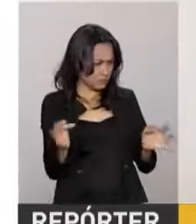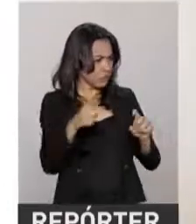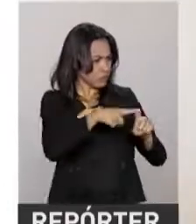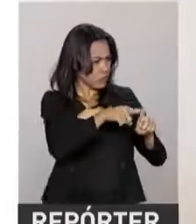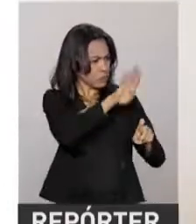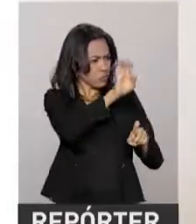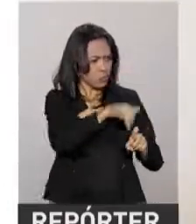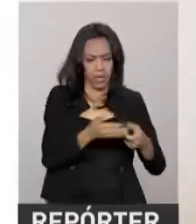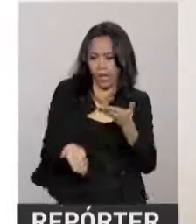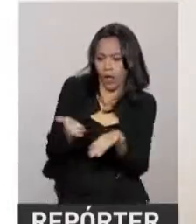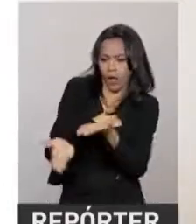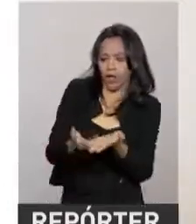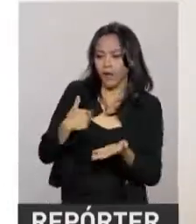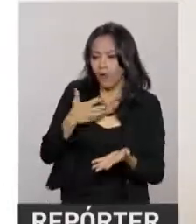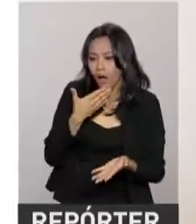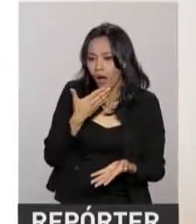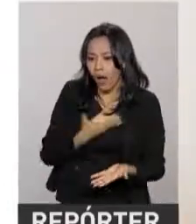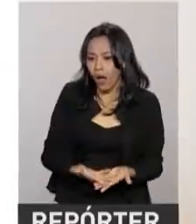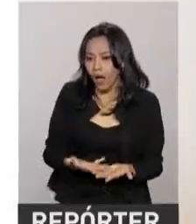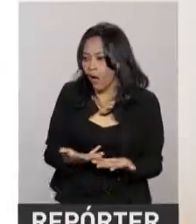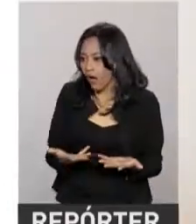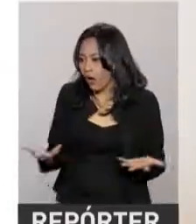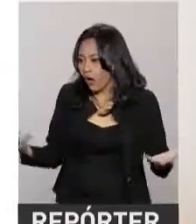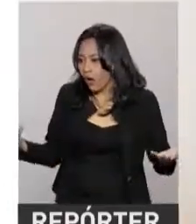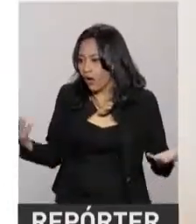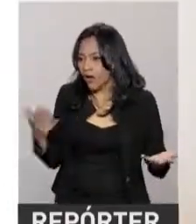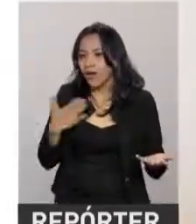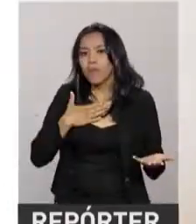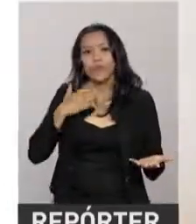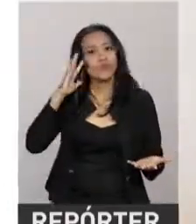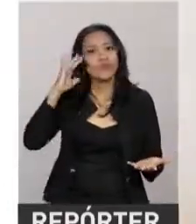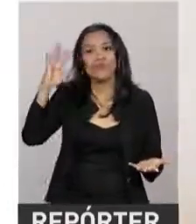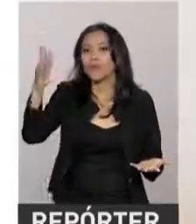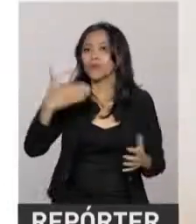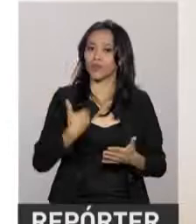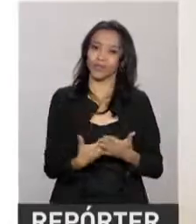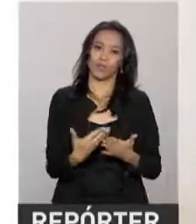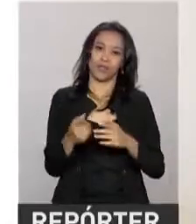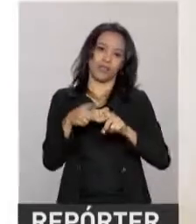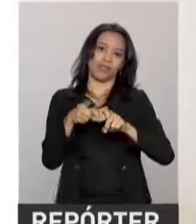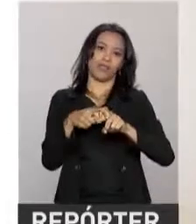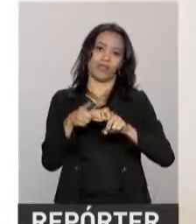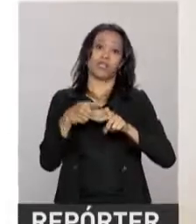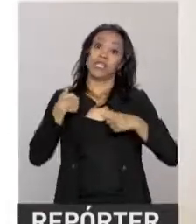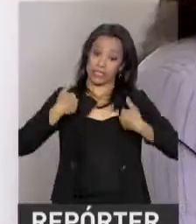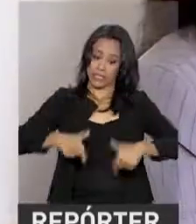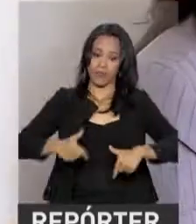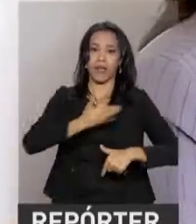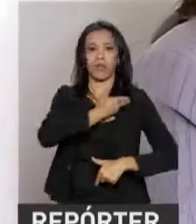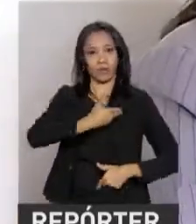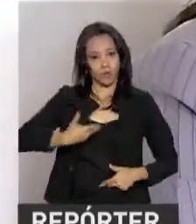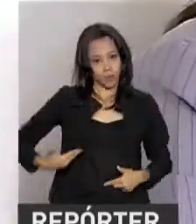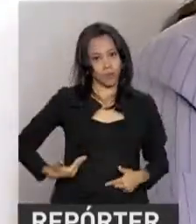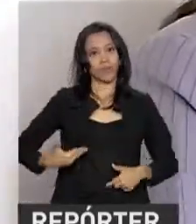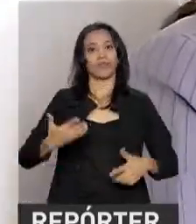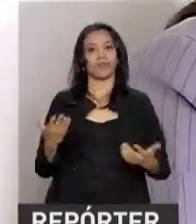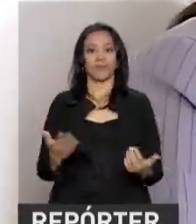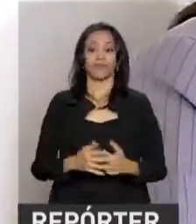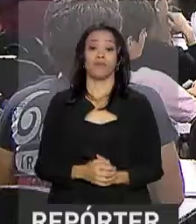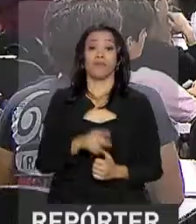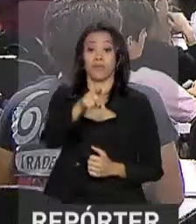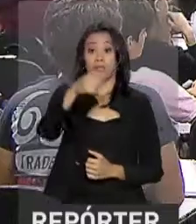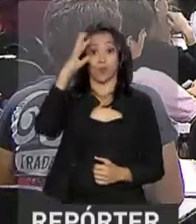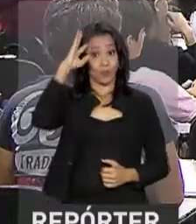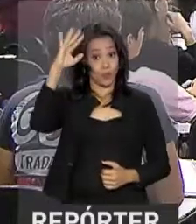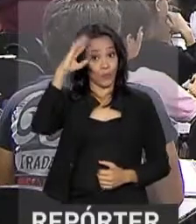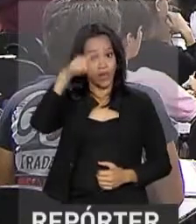bem deles e eu fiquei encantada então eu só em fazer medicina ainda mais trabalha no hospital público para que este sonho se realize